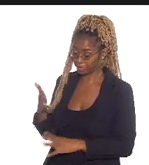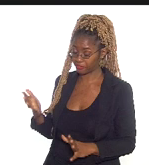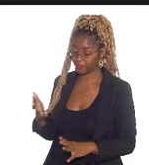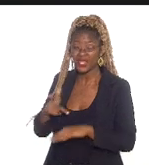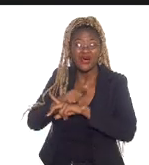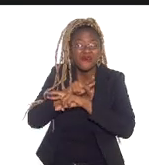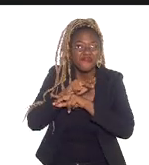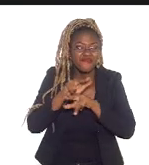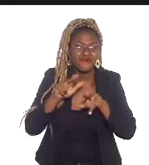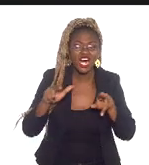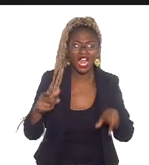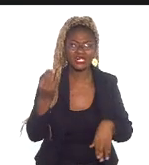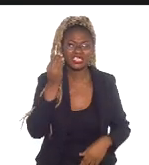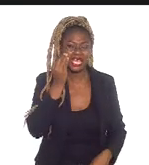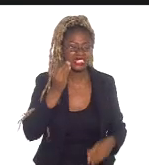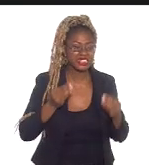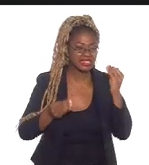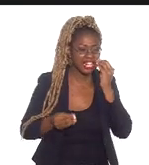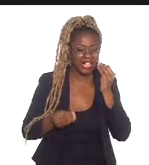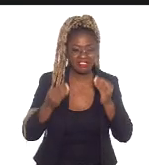tentativas